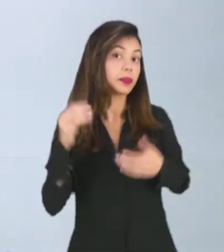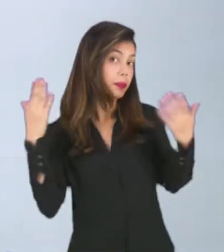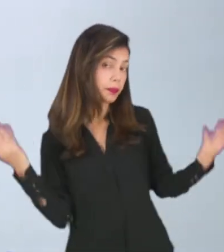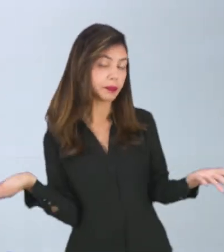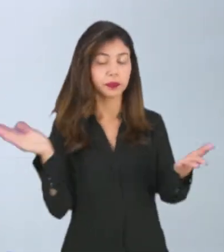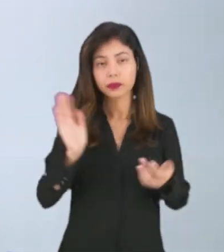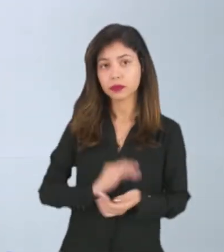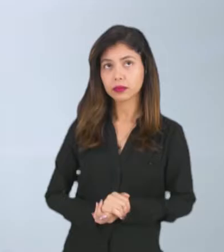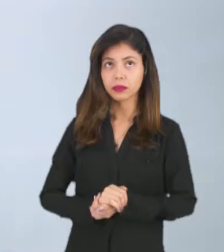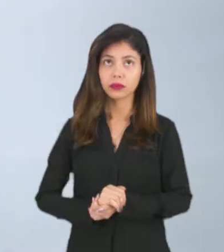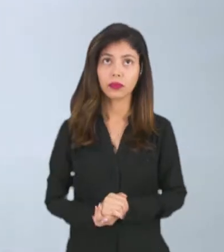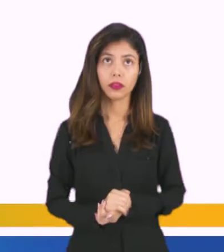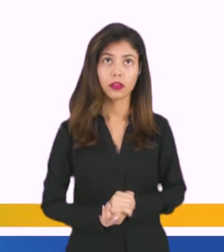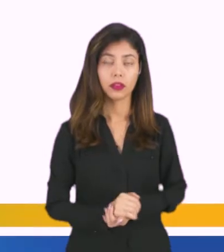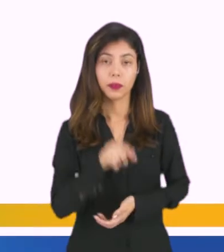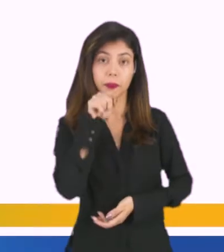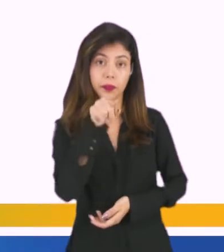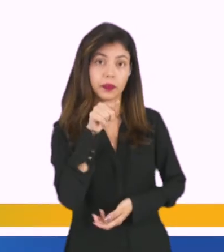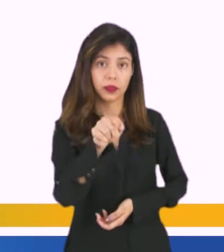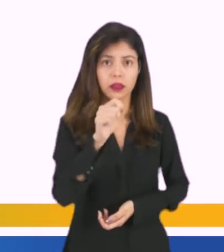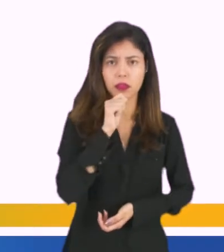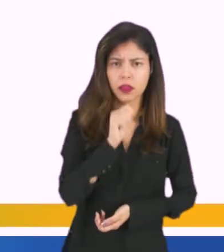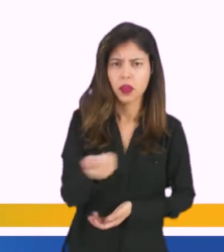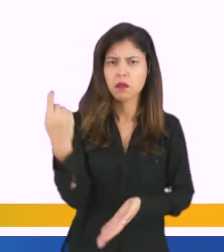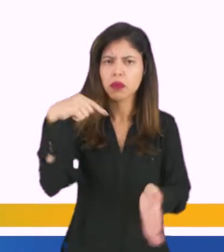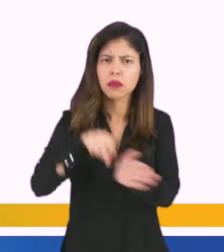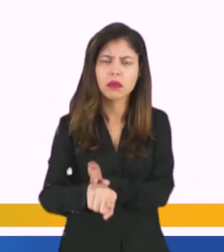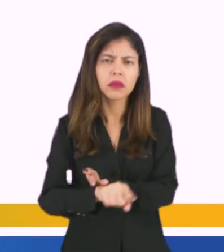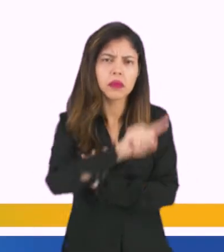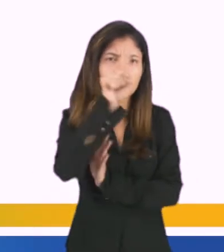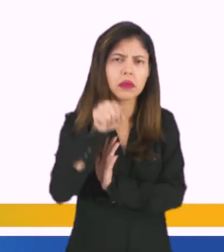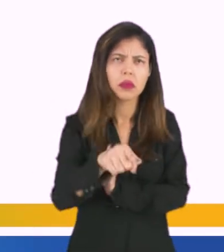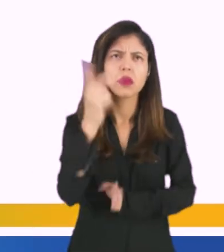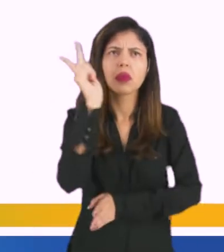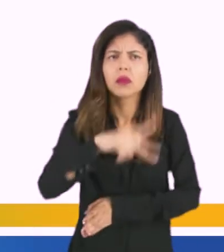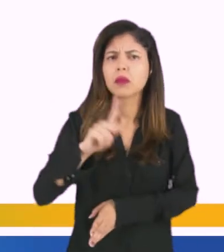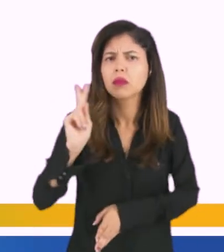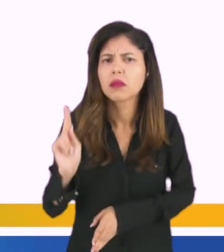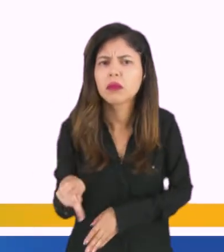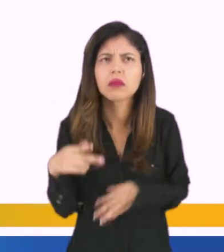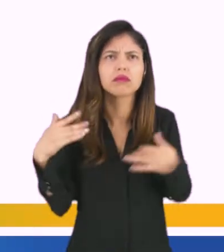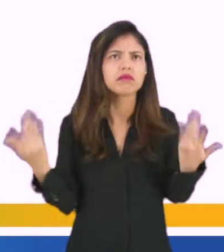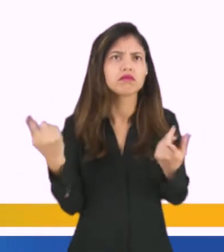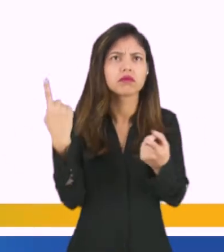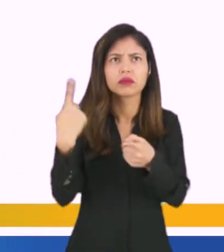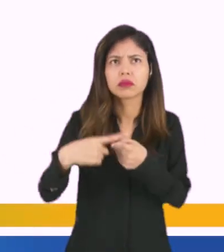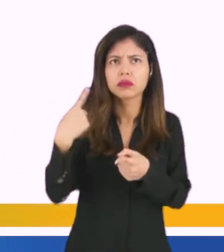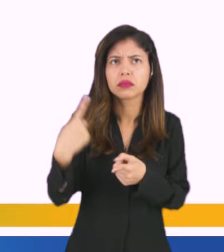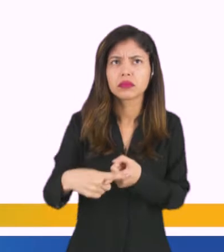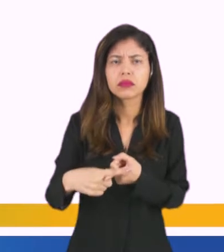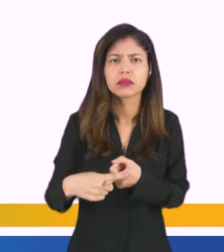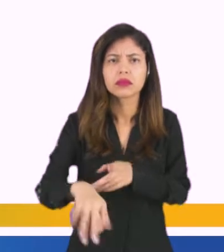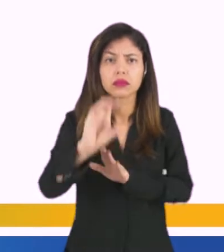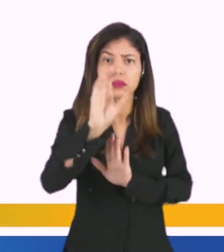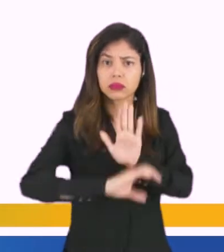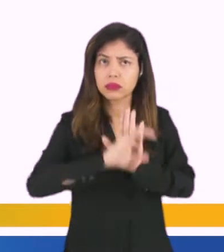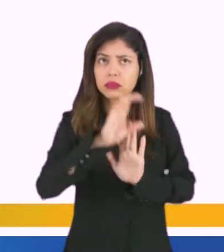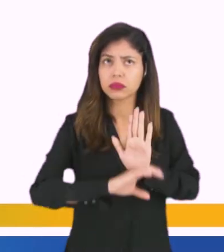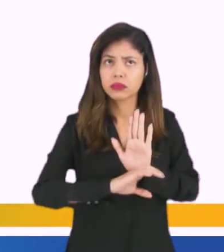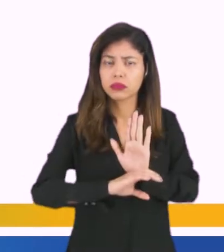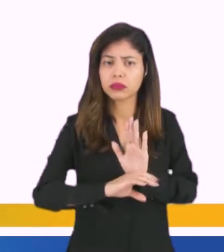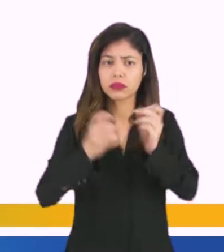Então, aí talvez você esteja se perguntando, professor, por que toda vez que o senhor entra com um